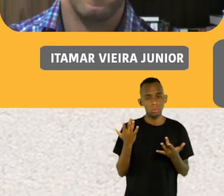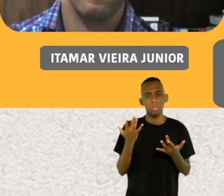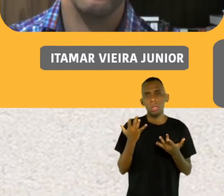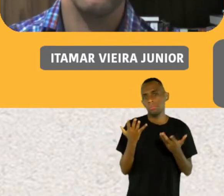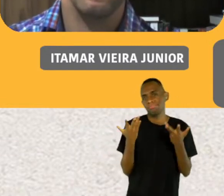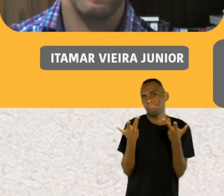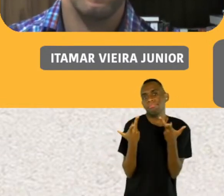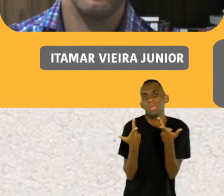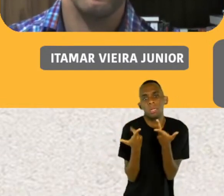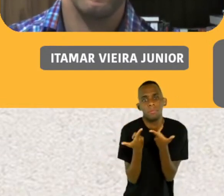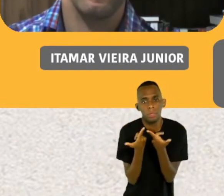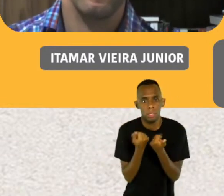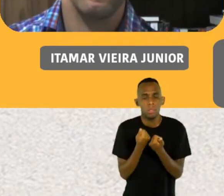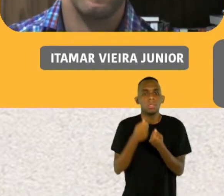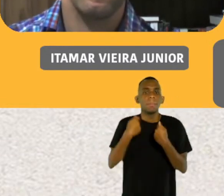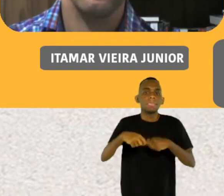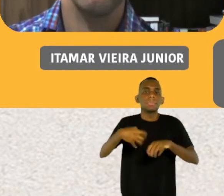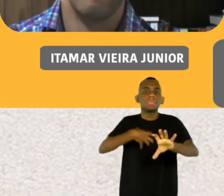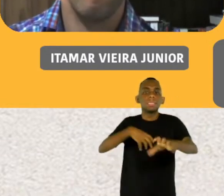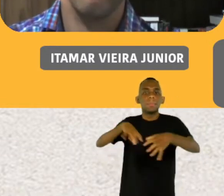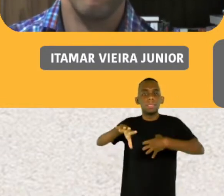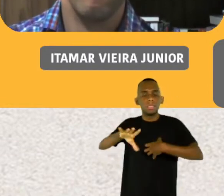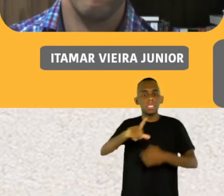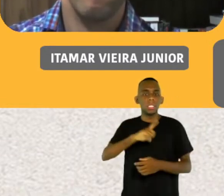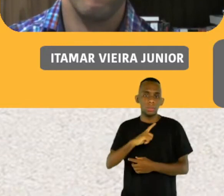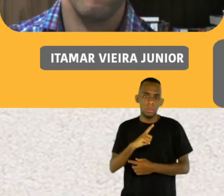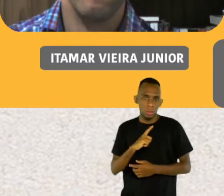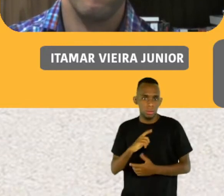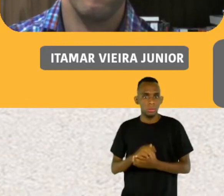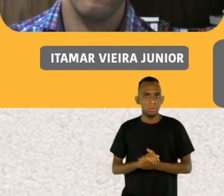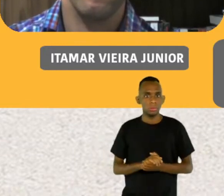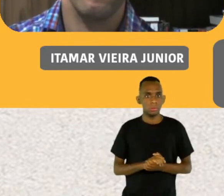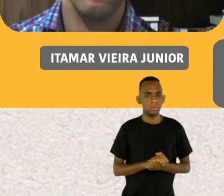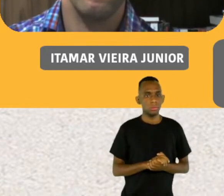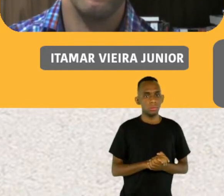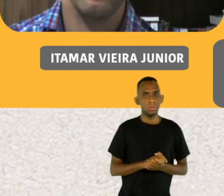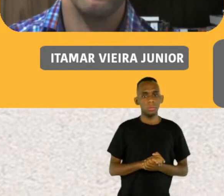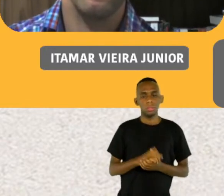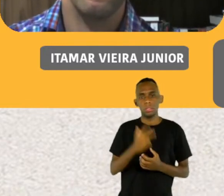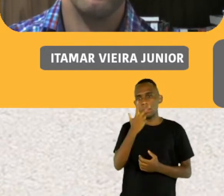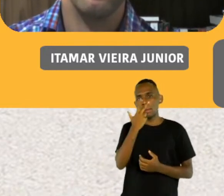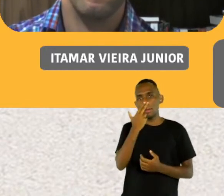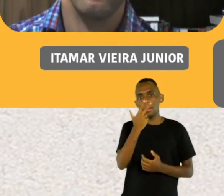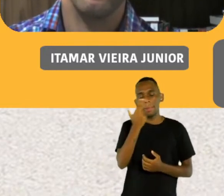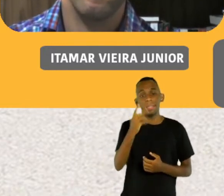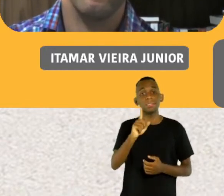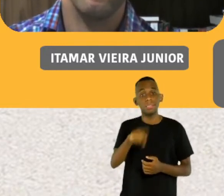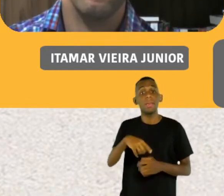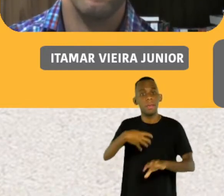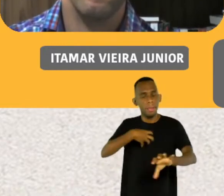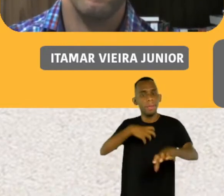encantadoras que você tem que se solidarizar com elas, né? É uma espécie de chamada à empatia.